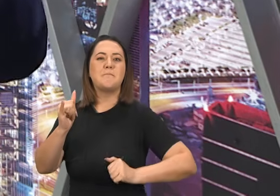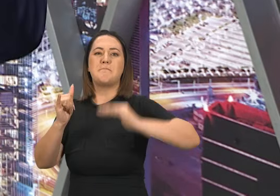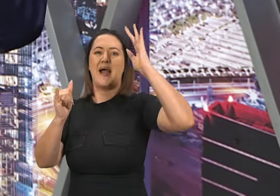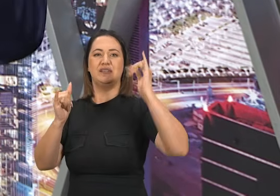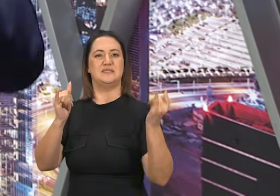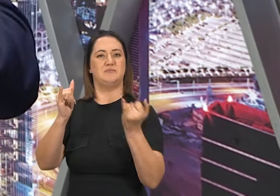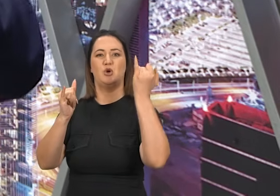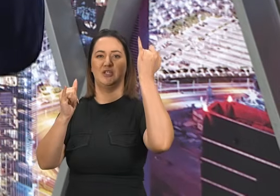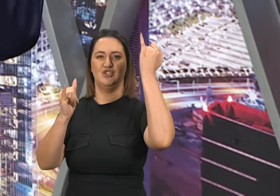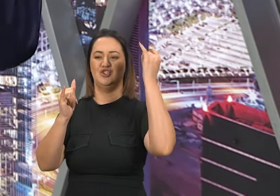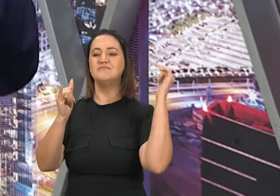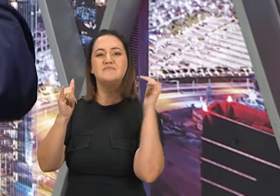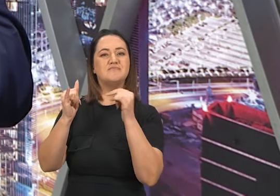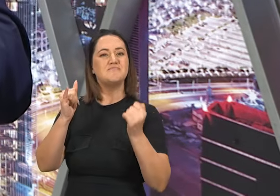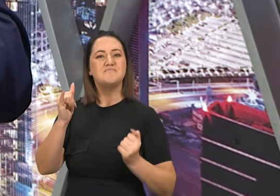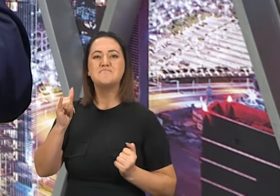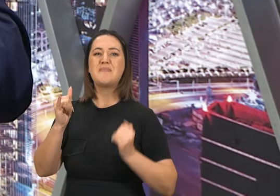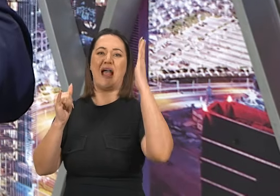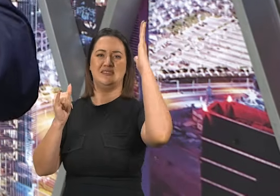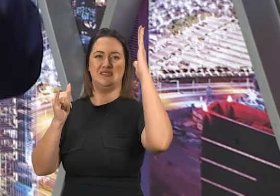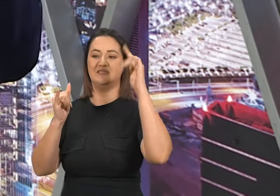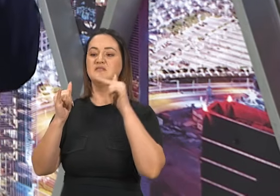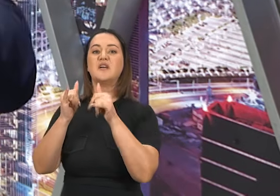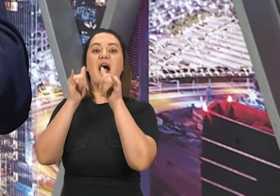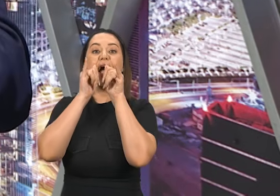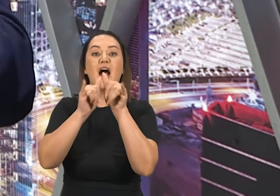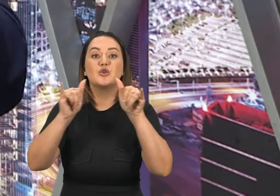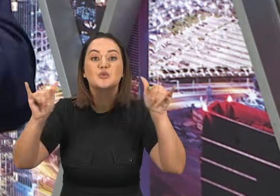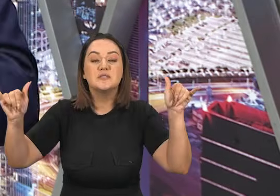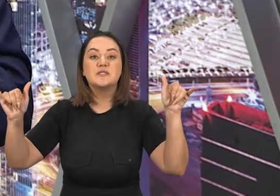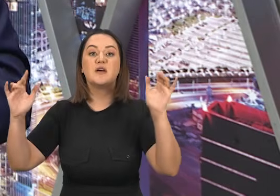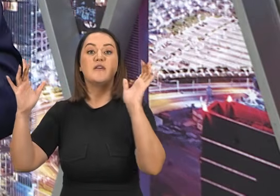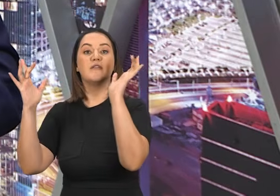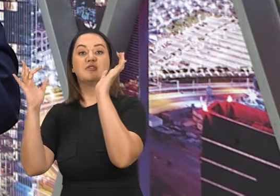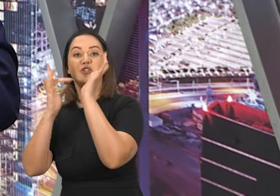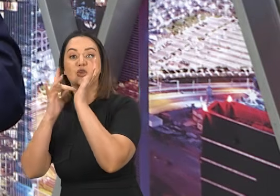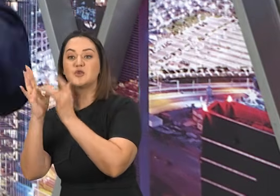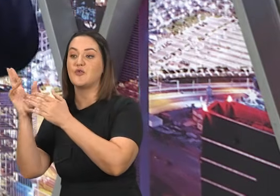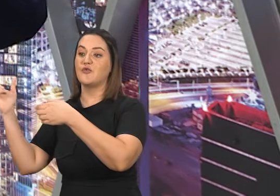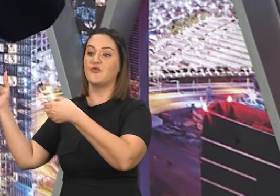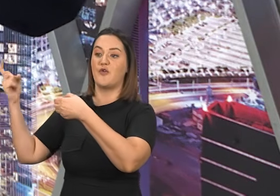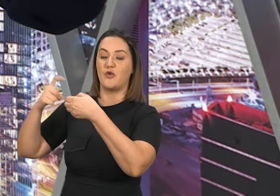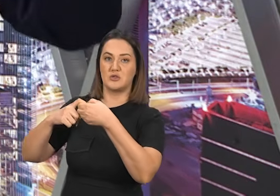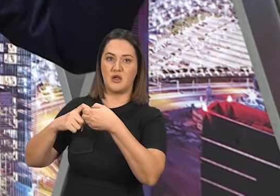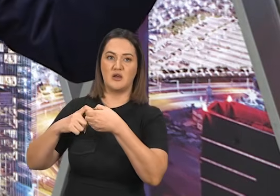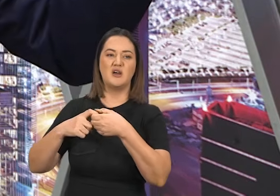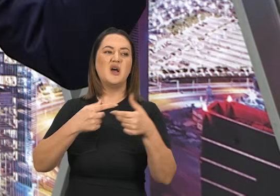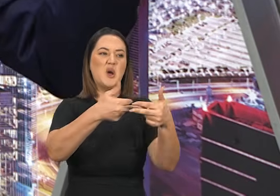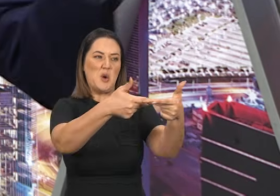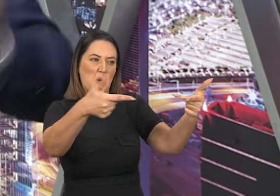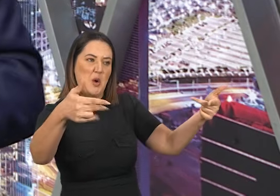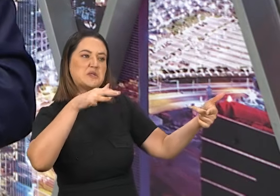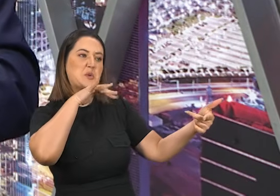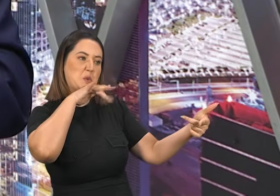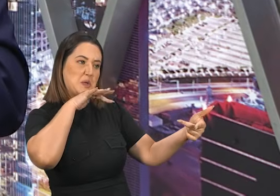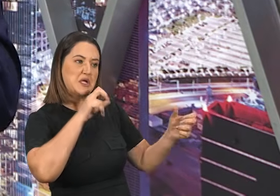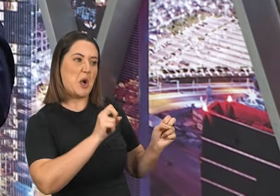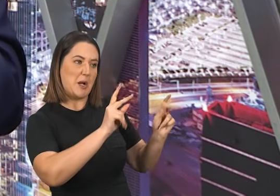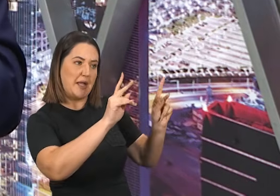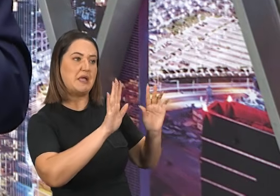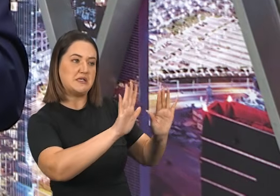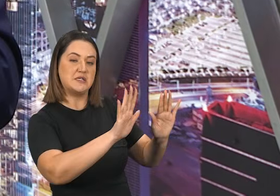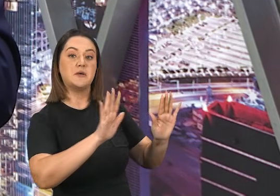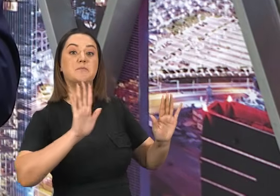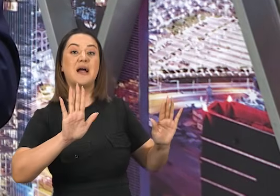importante e mais significante que anuncia a volta de Cristo. As coisas ruins também deveriam